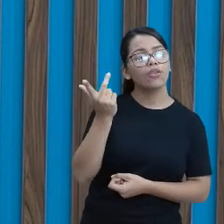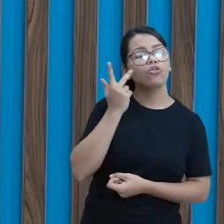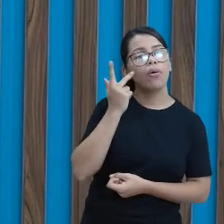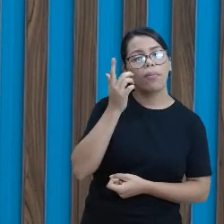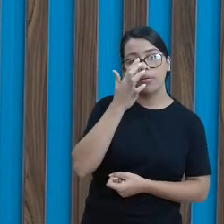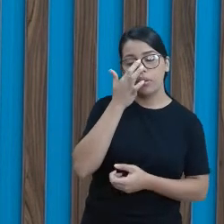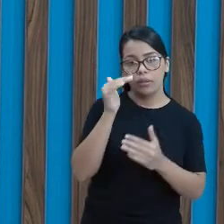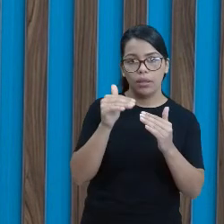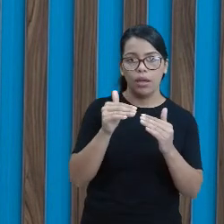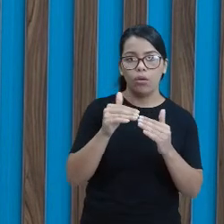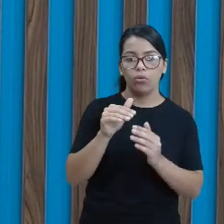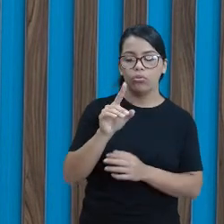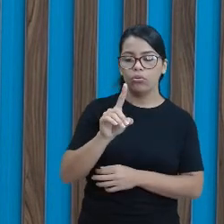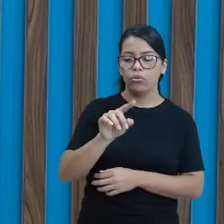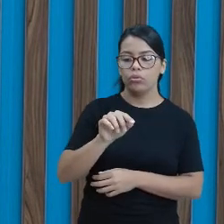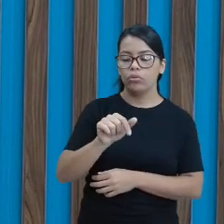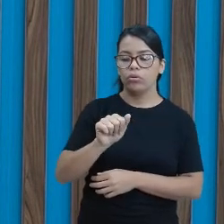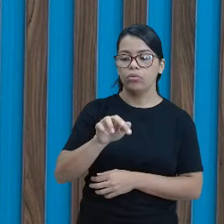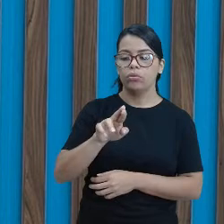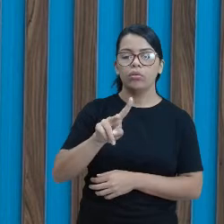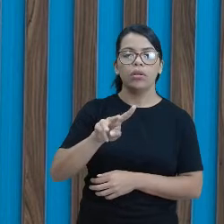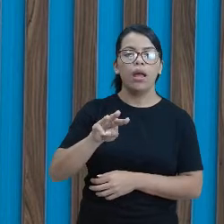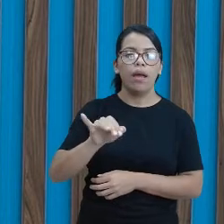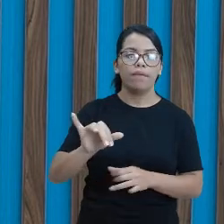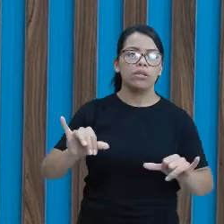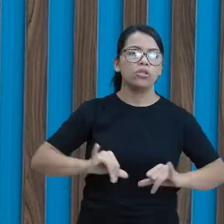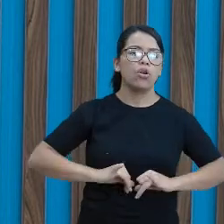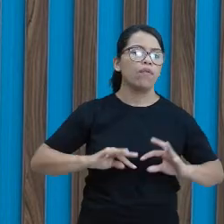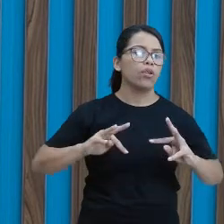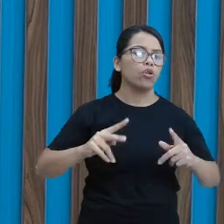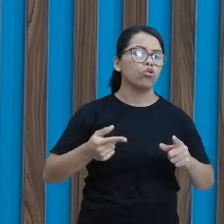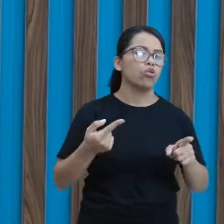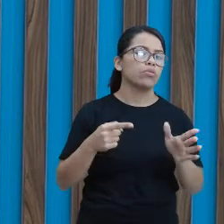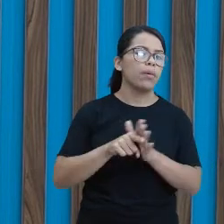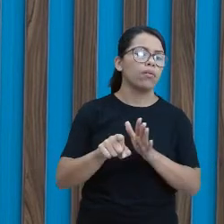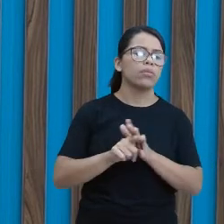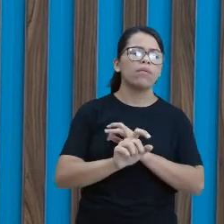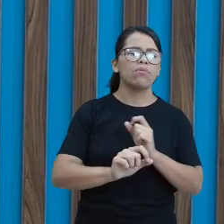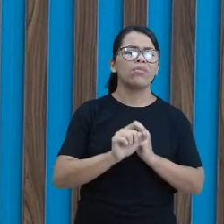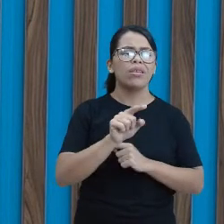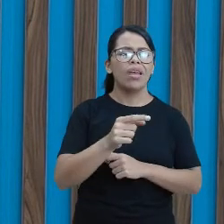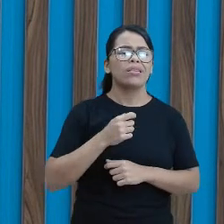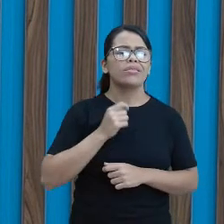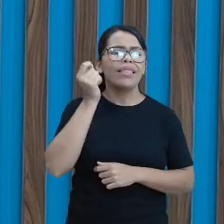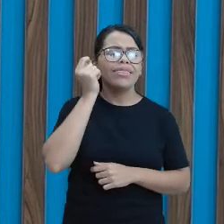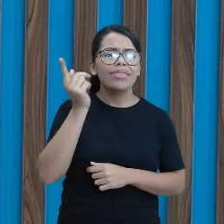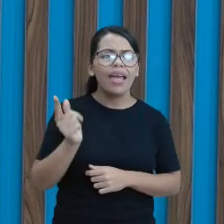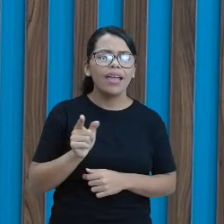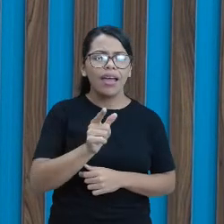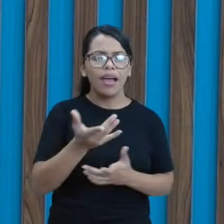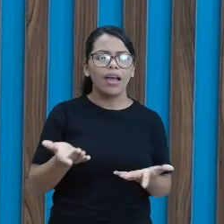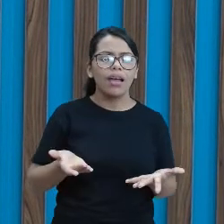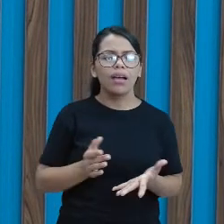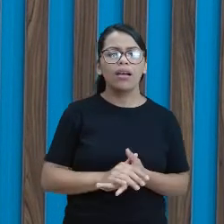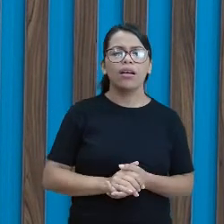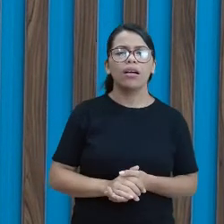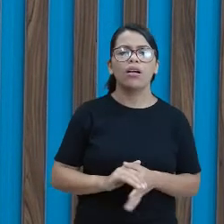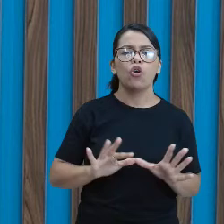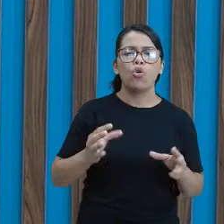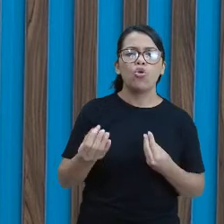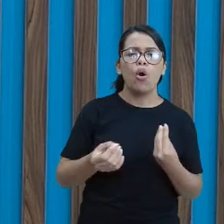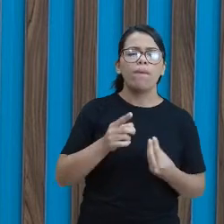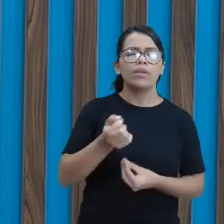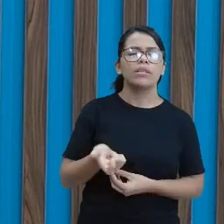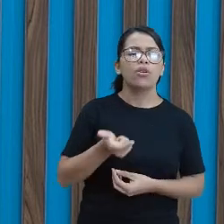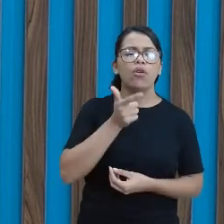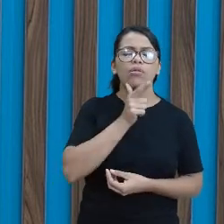está dizendo, não, Darwin sofreu porque todos perguntavam, o que é isso? De onde veio essa ideia? De onde você... tirou